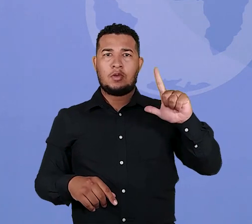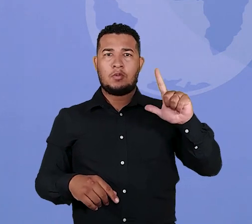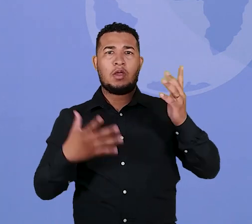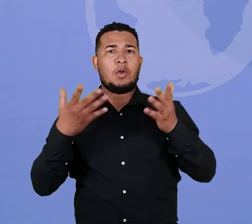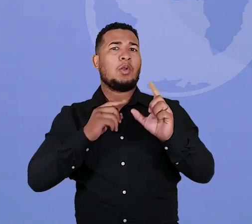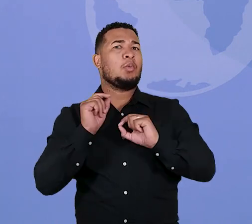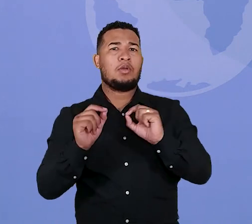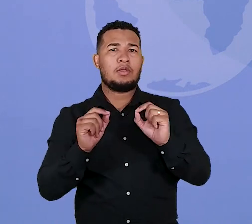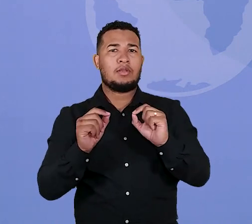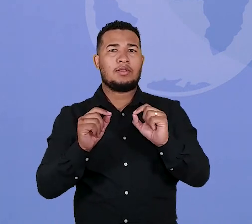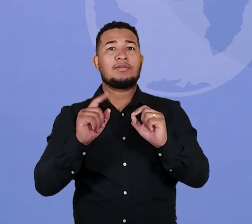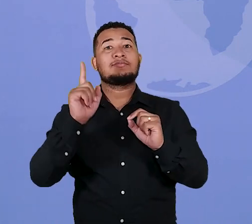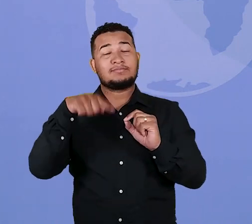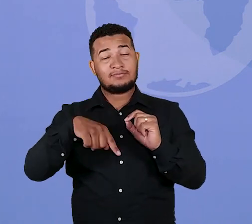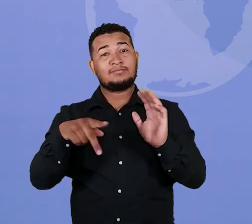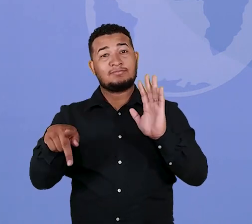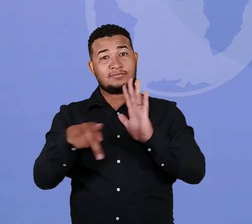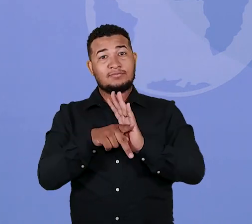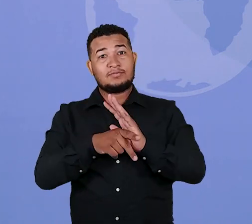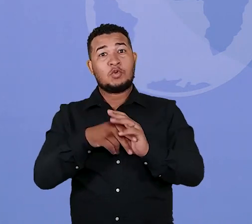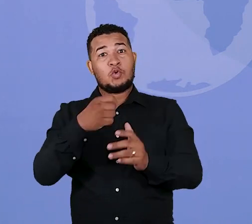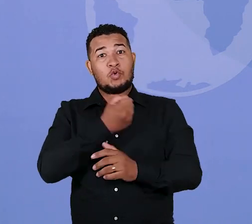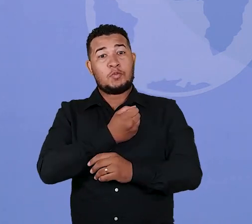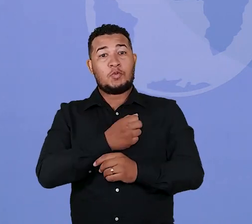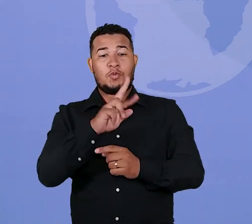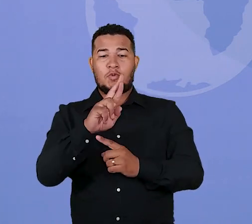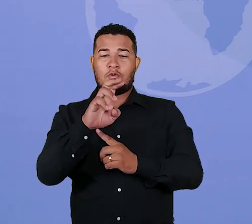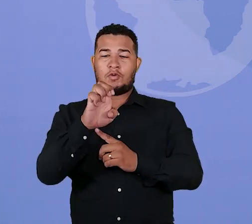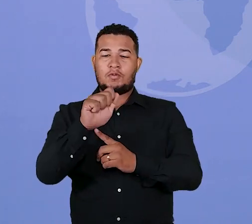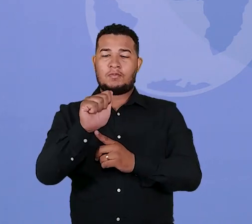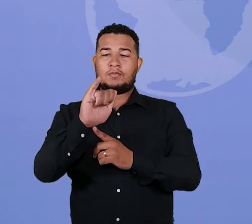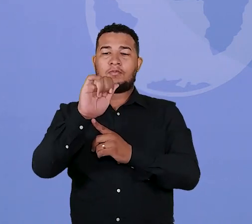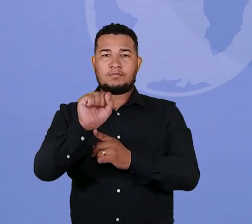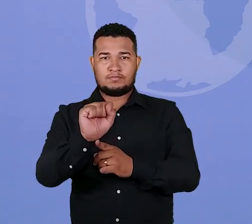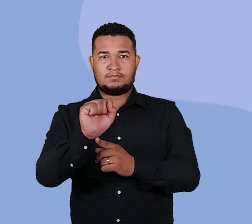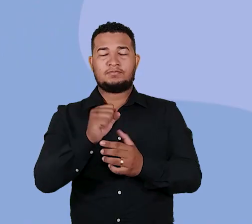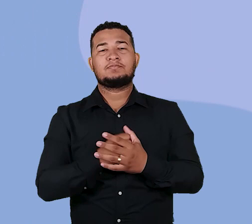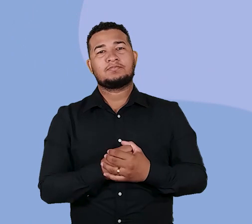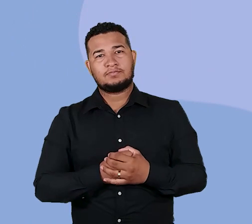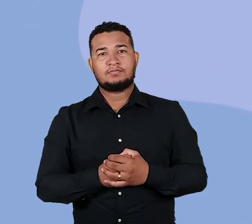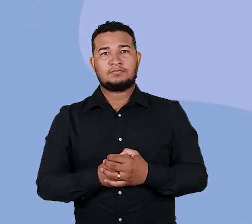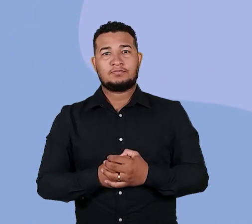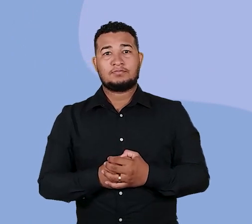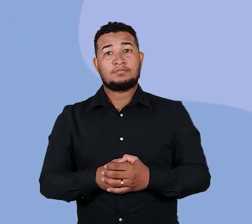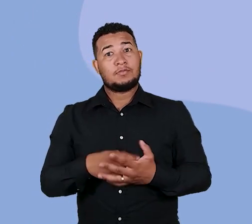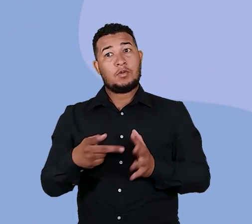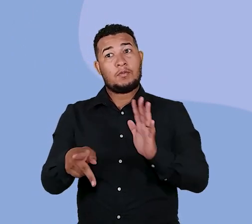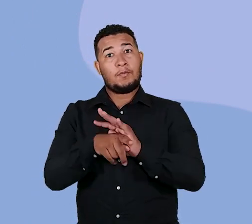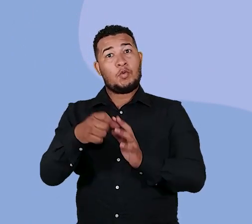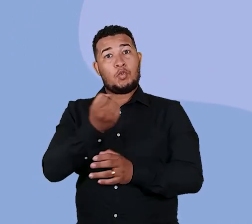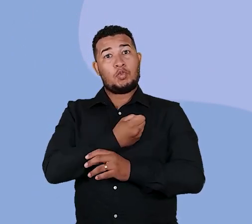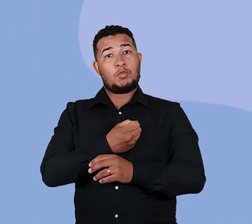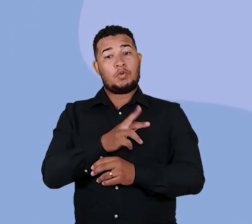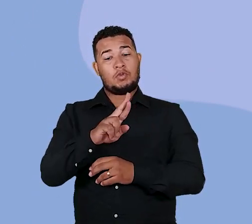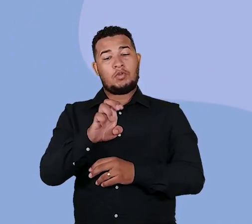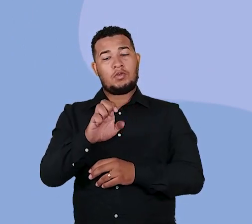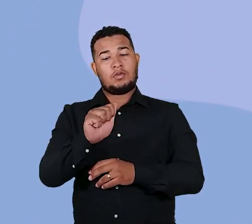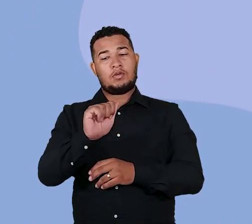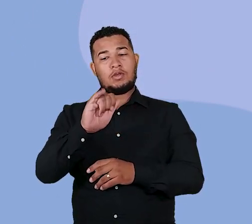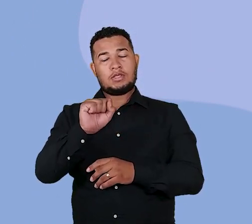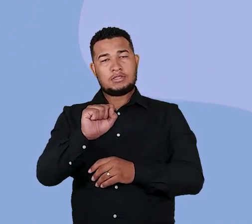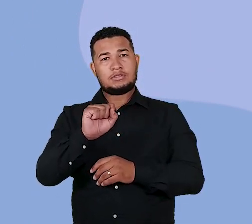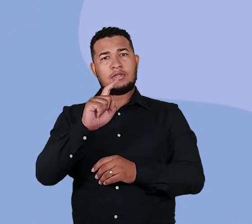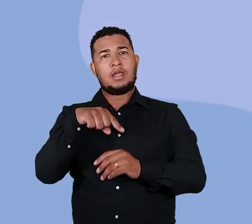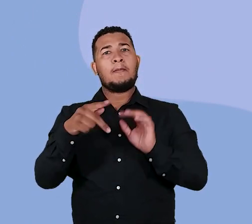mesmo, o conjunto dos números reais. Vamos a ele. O conjunto dos números reais